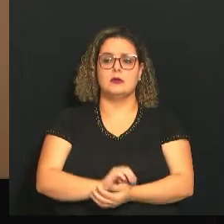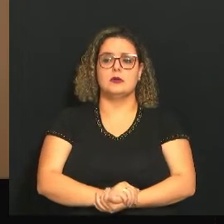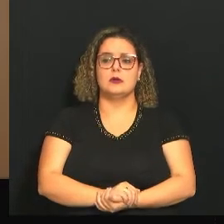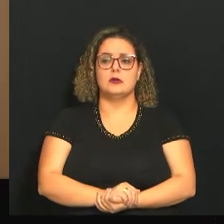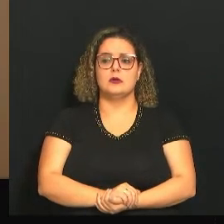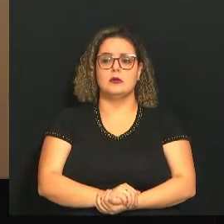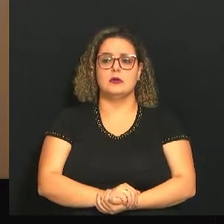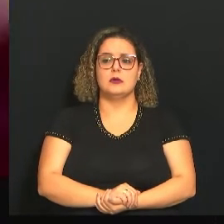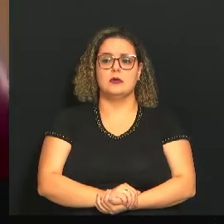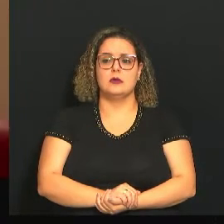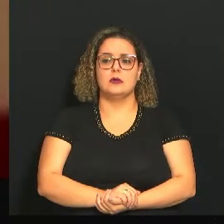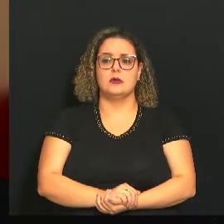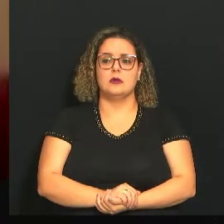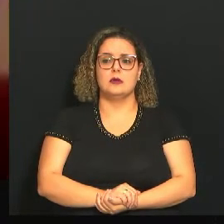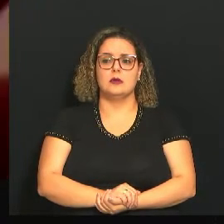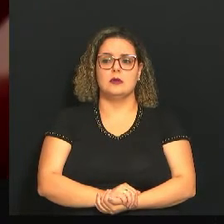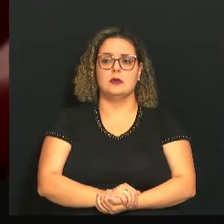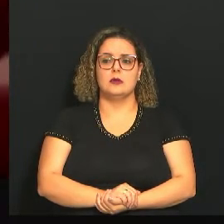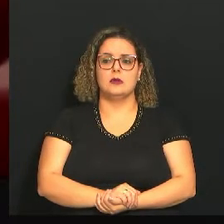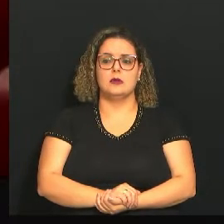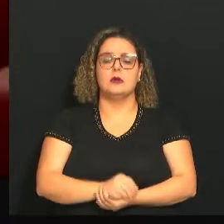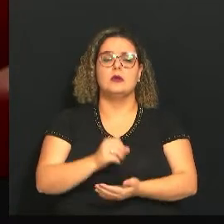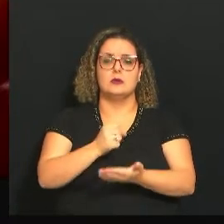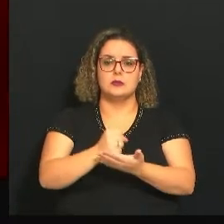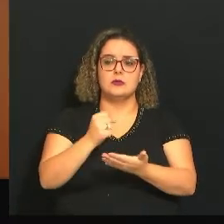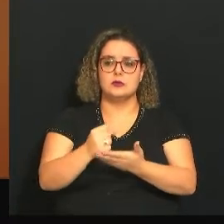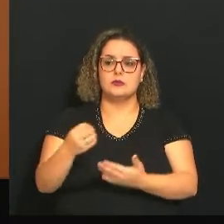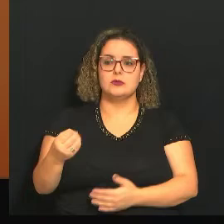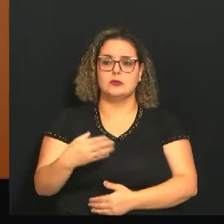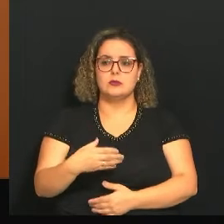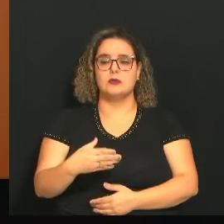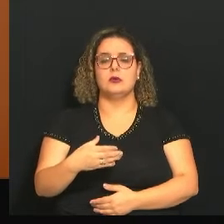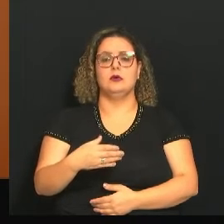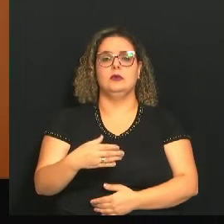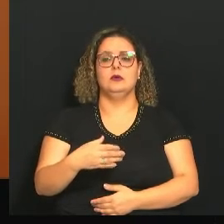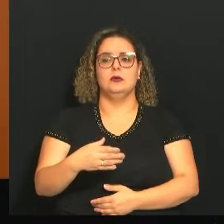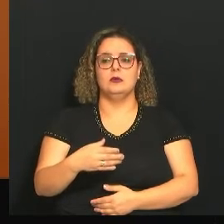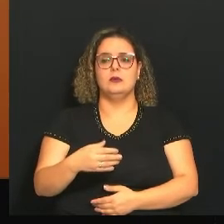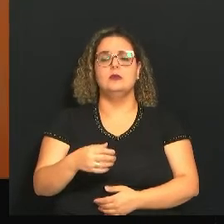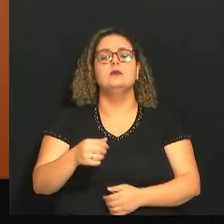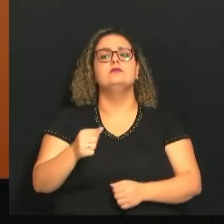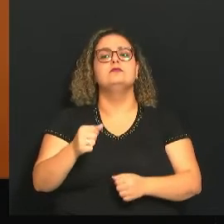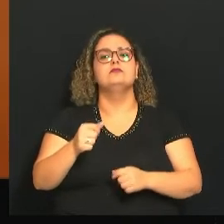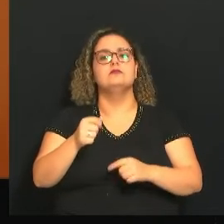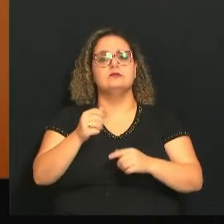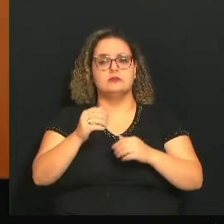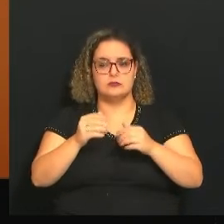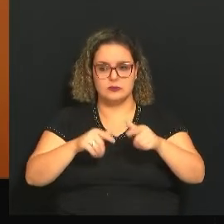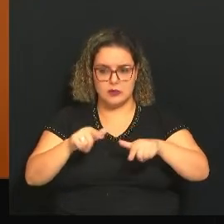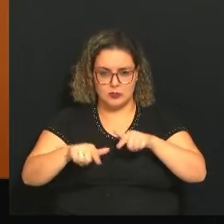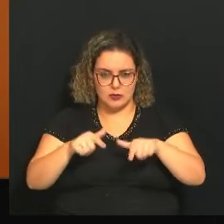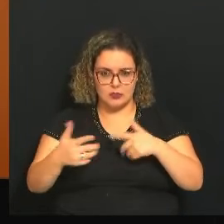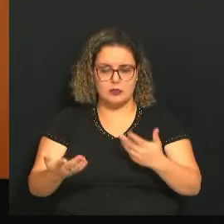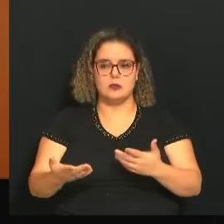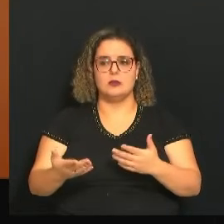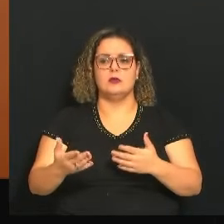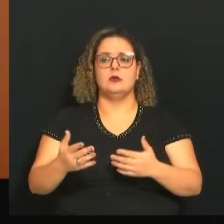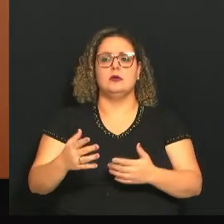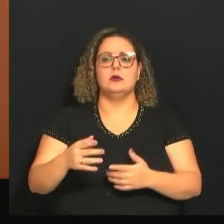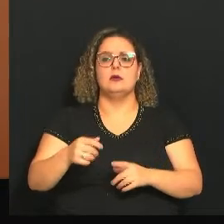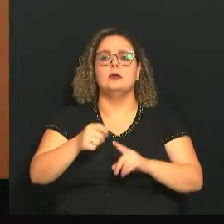tenha a contratação de novos servidores, ter um plano de carreira digno, uma escola de desenvolvimento do servidor.